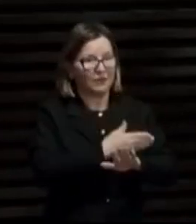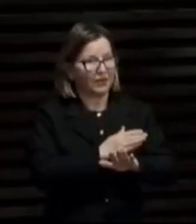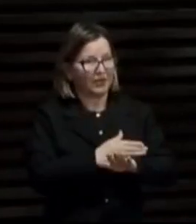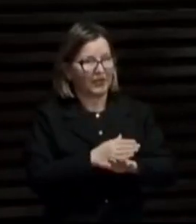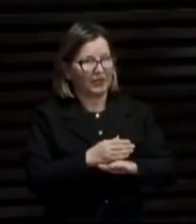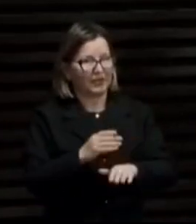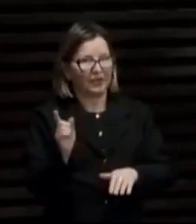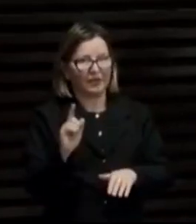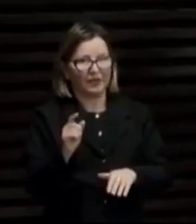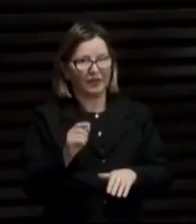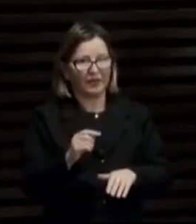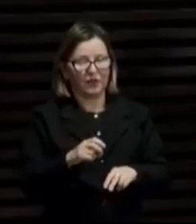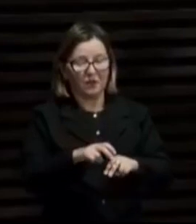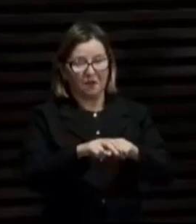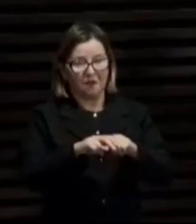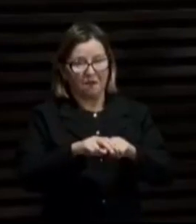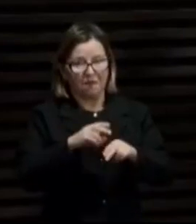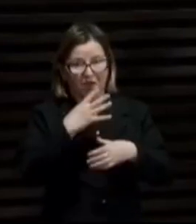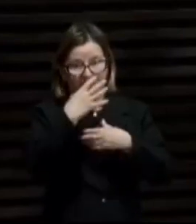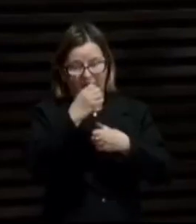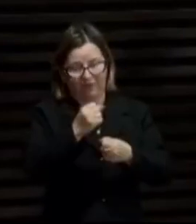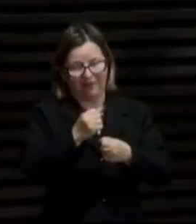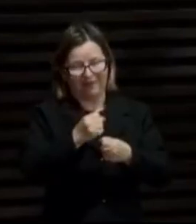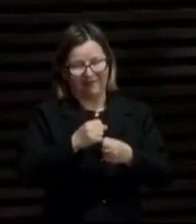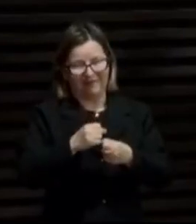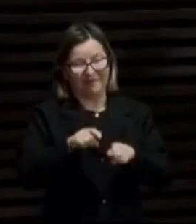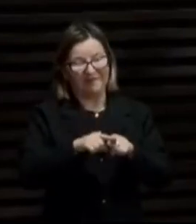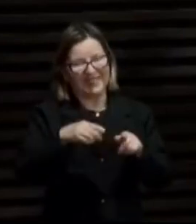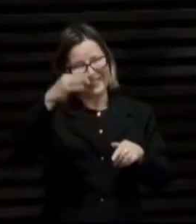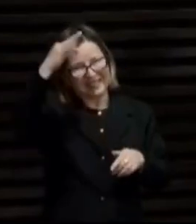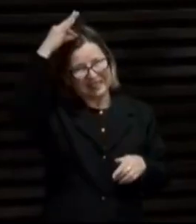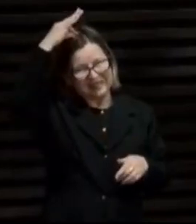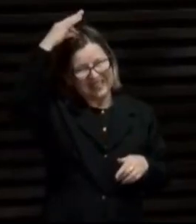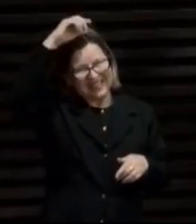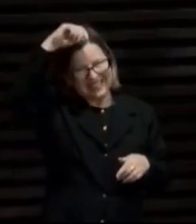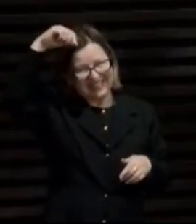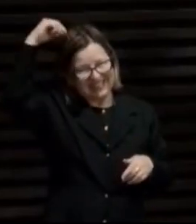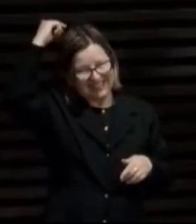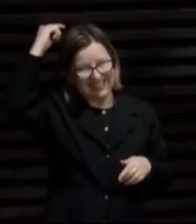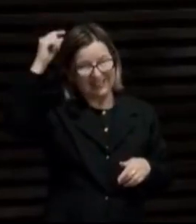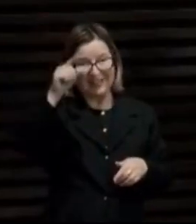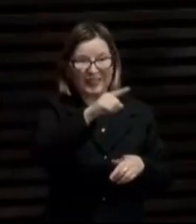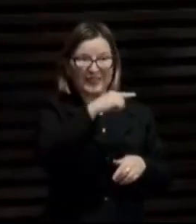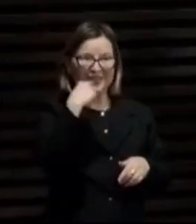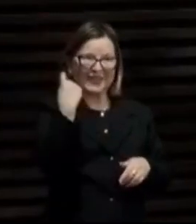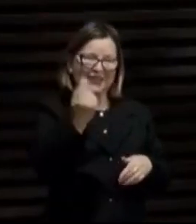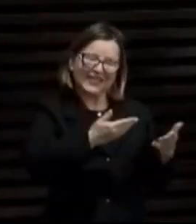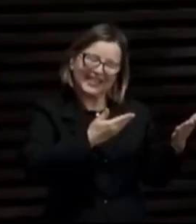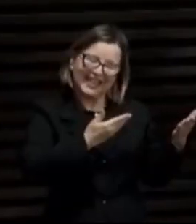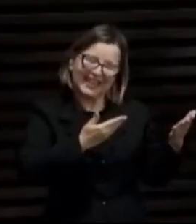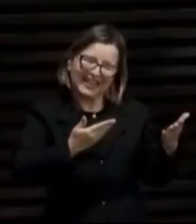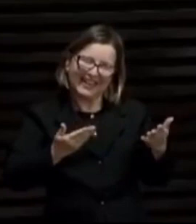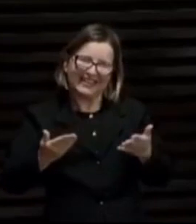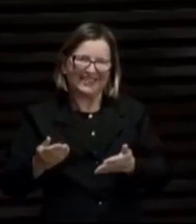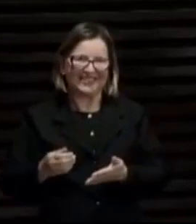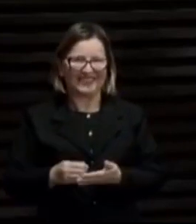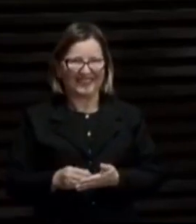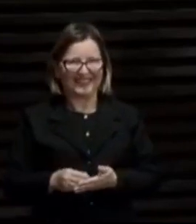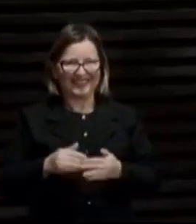nova aliança, o Espírito de Deus é que vai patrocinar isso. Ele é que vai nos conduzir a isso.